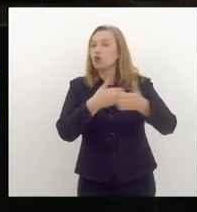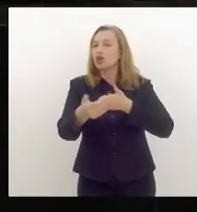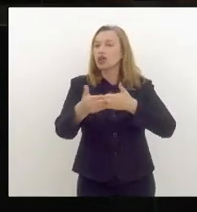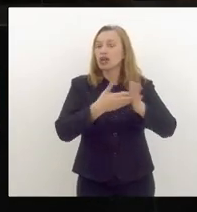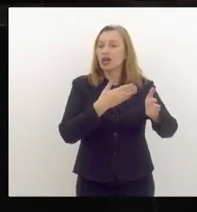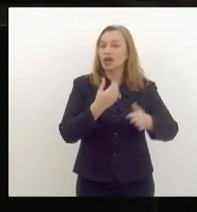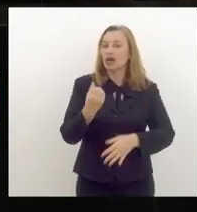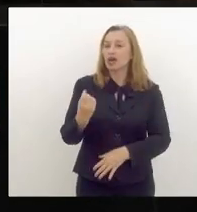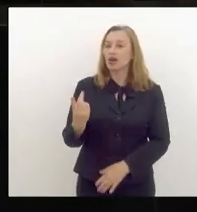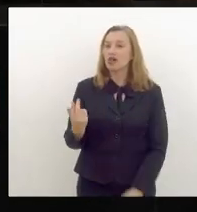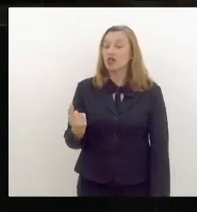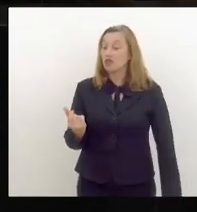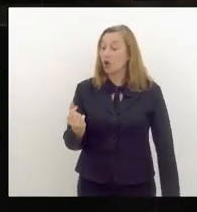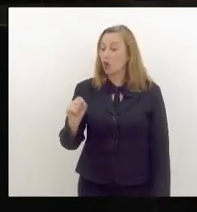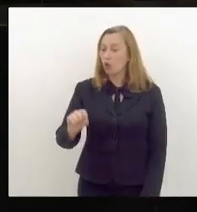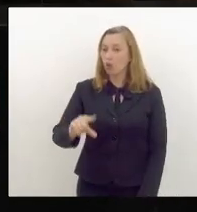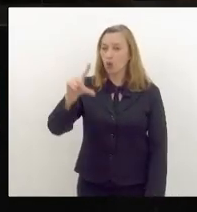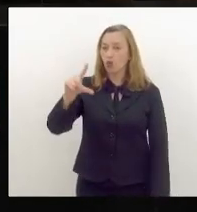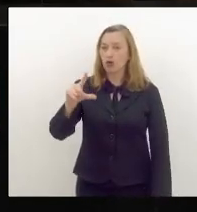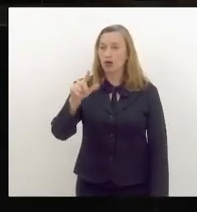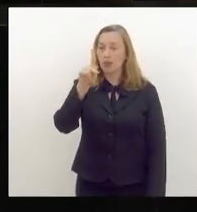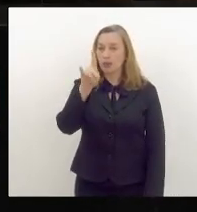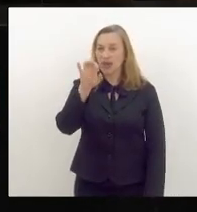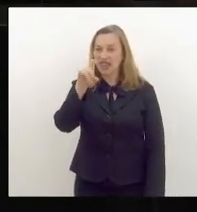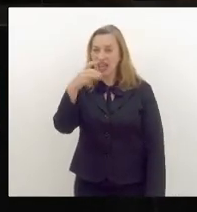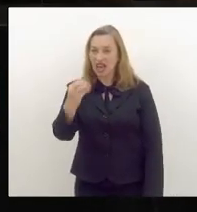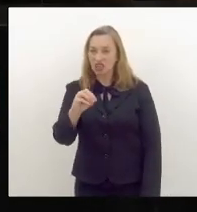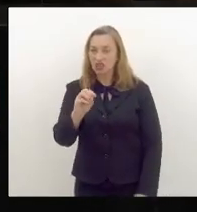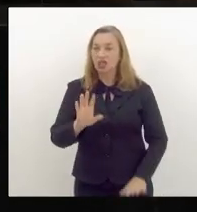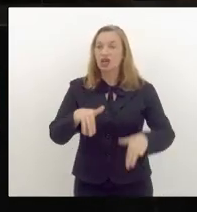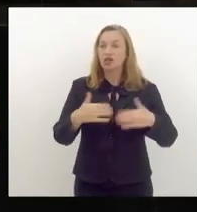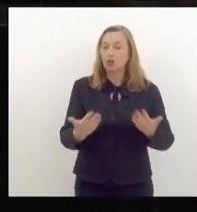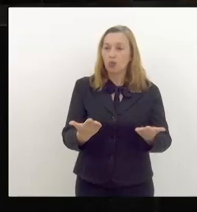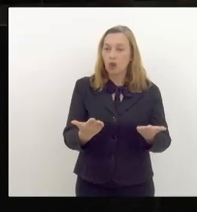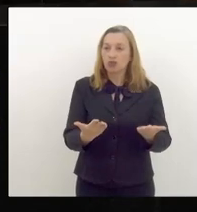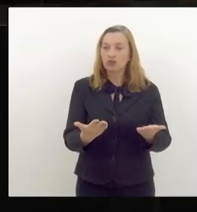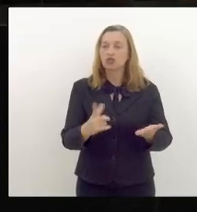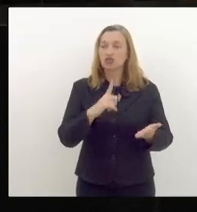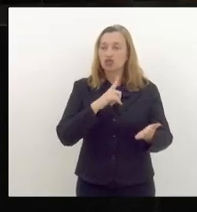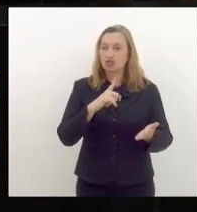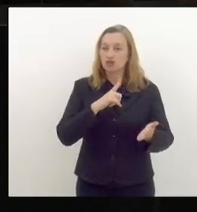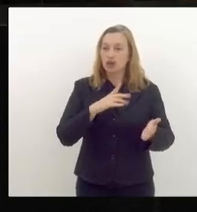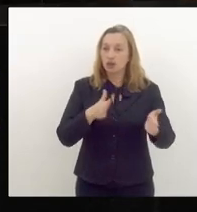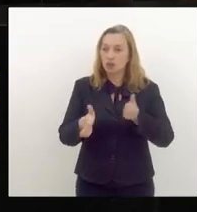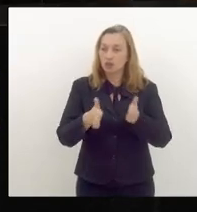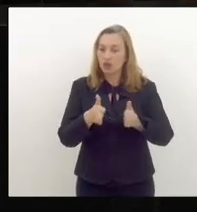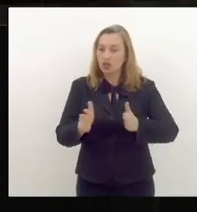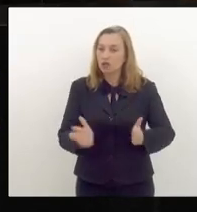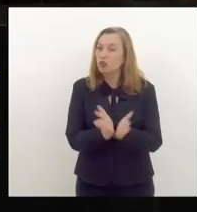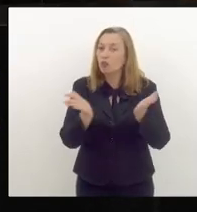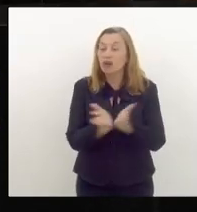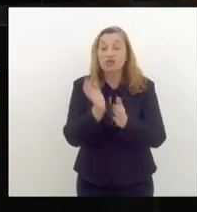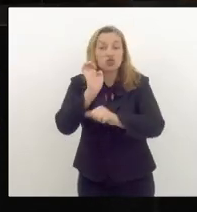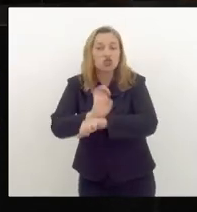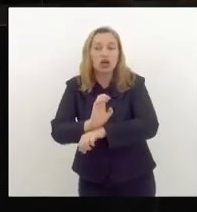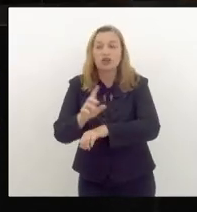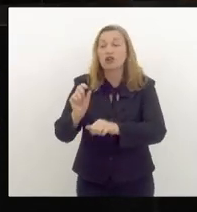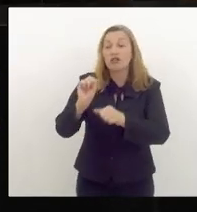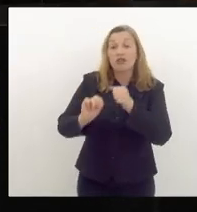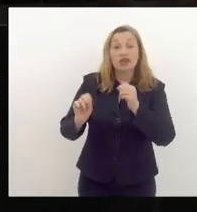tarifário do pedágio enquanto vigorar o decreto de calamidade pública do Estado faço isso